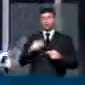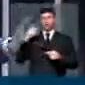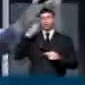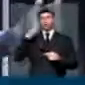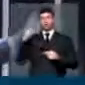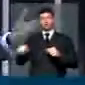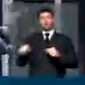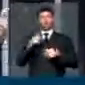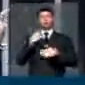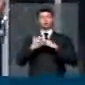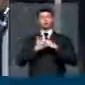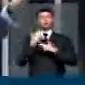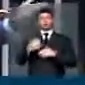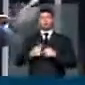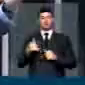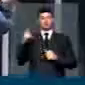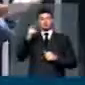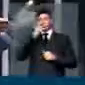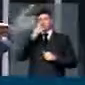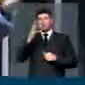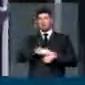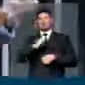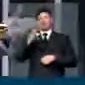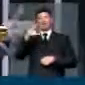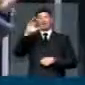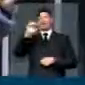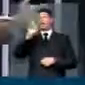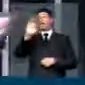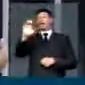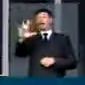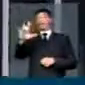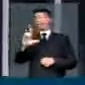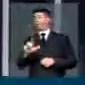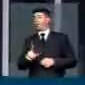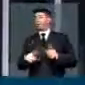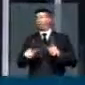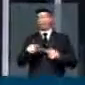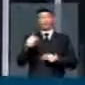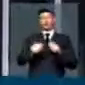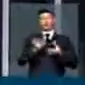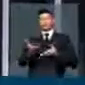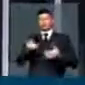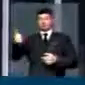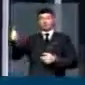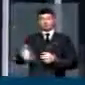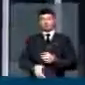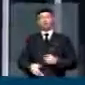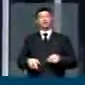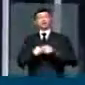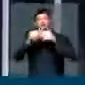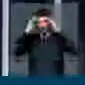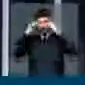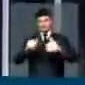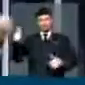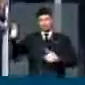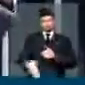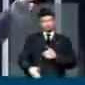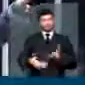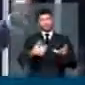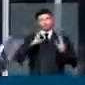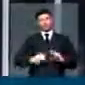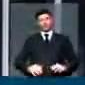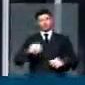aqui dessas empresas, que está mais parecendo cartel e pior, sem condições de serviço e sem respeito com os nossos usuários.